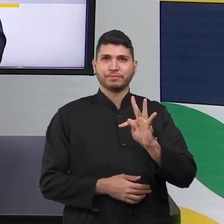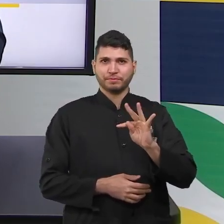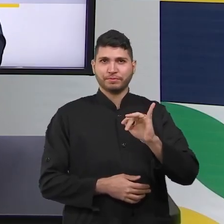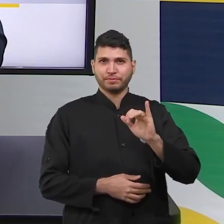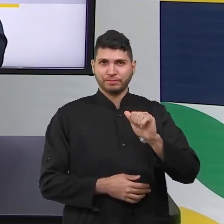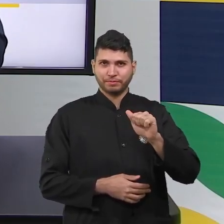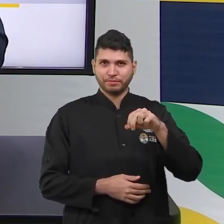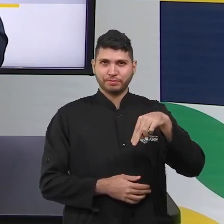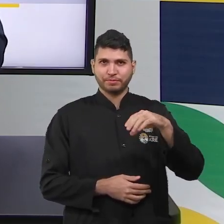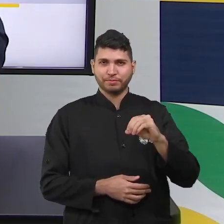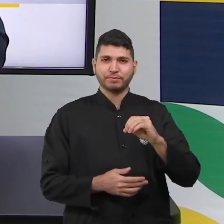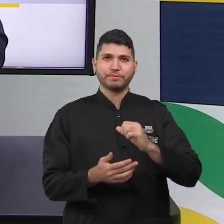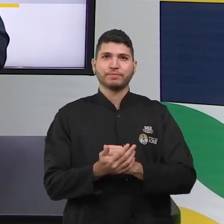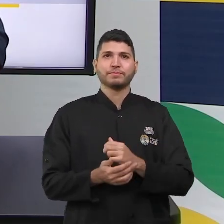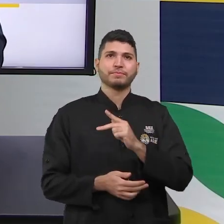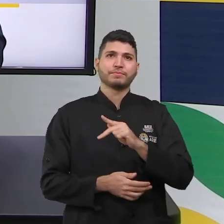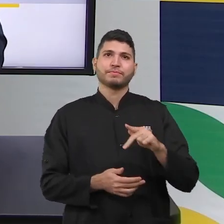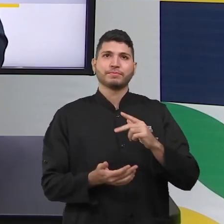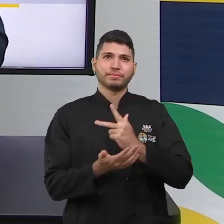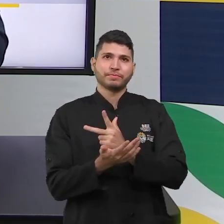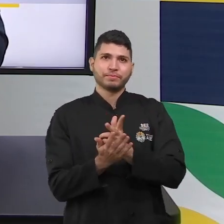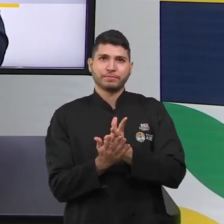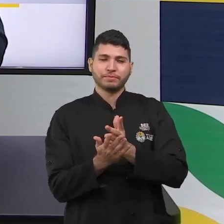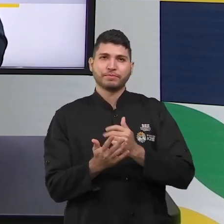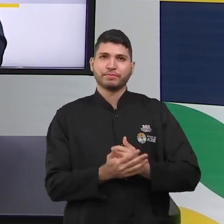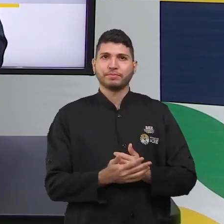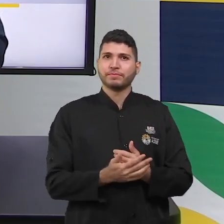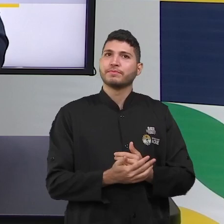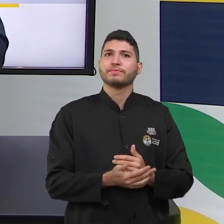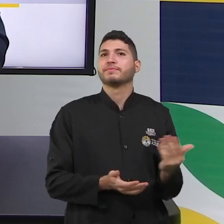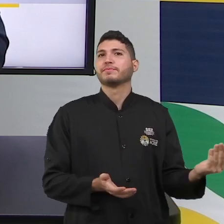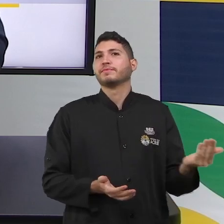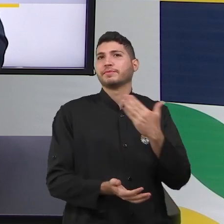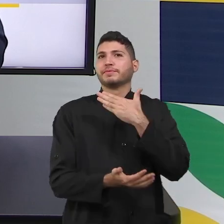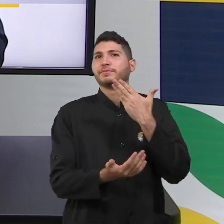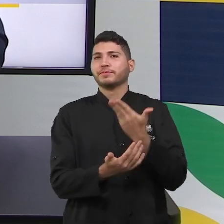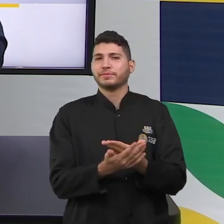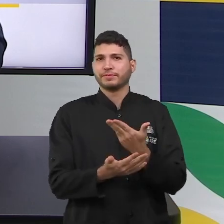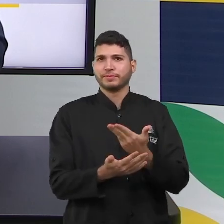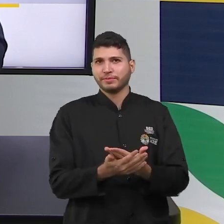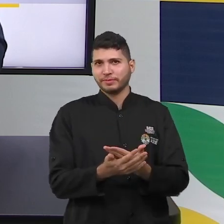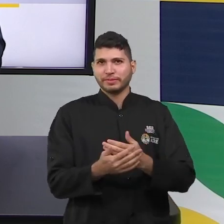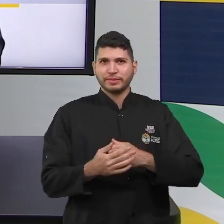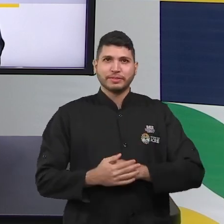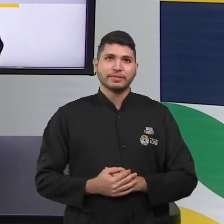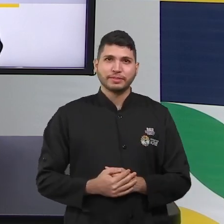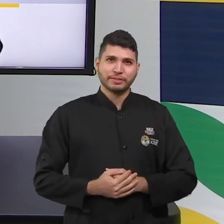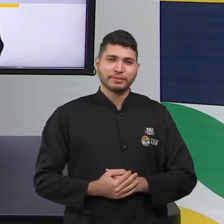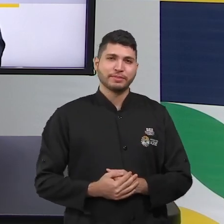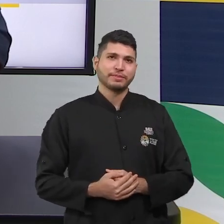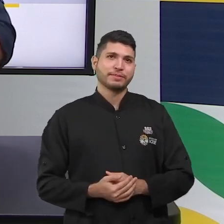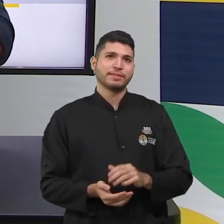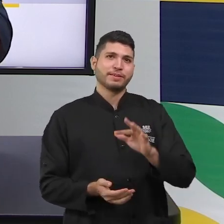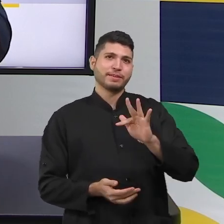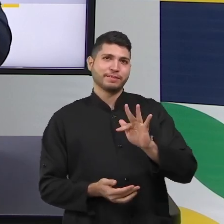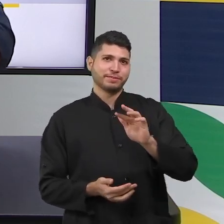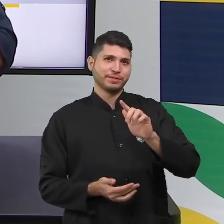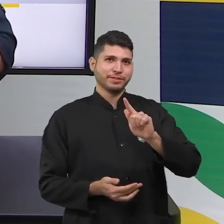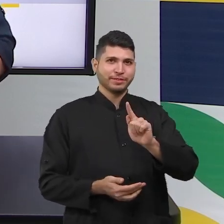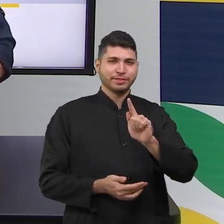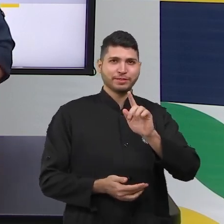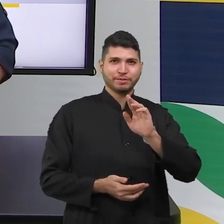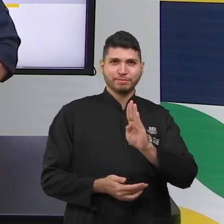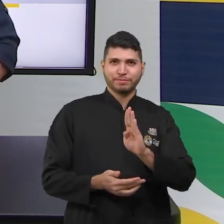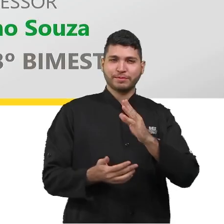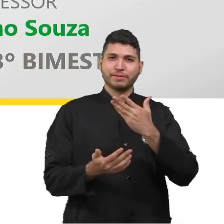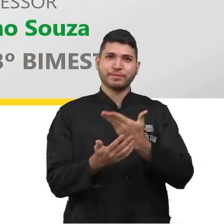uma ótima aula de um tema bastante relevante da nossa formação geral básica. E olha só que